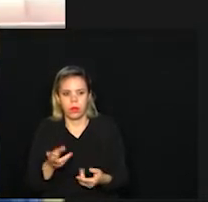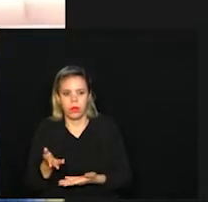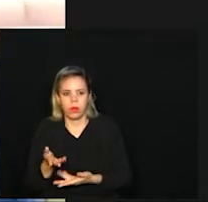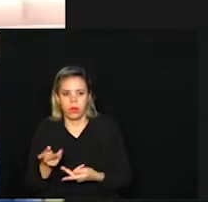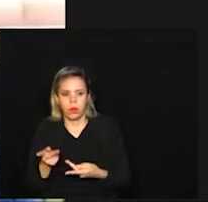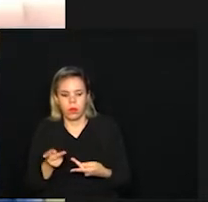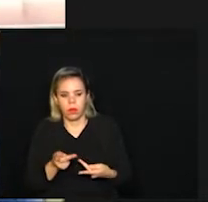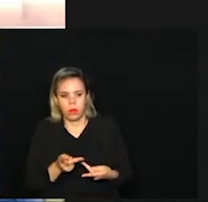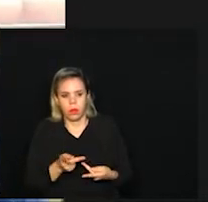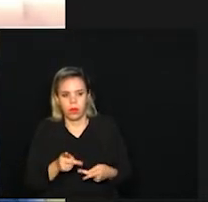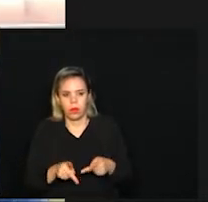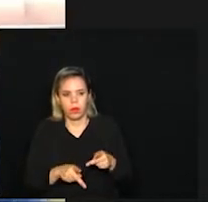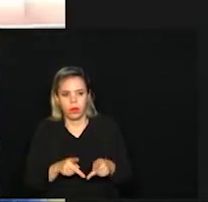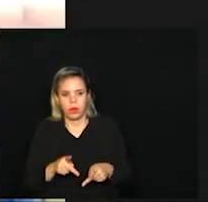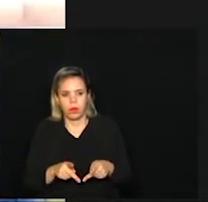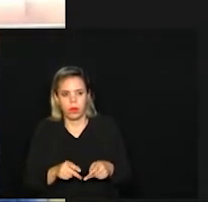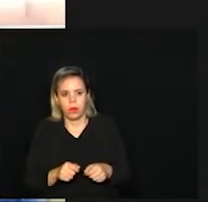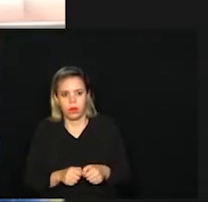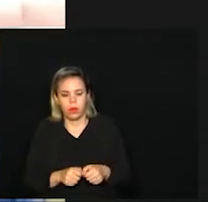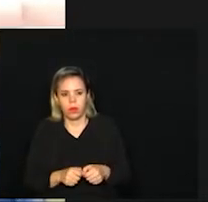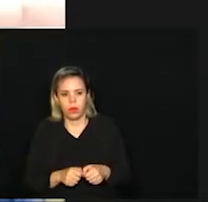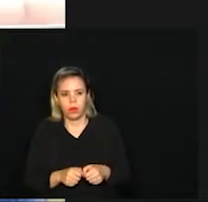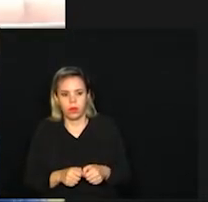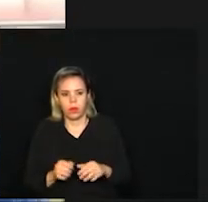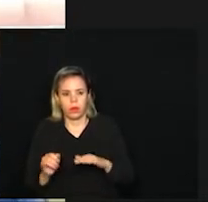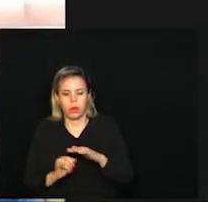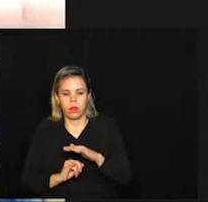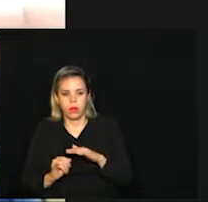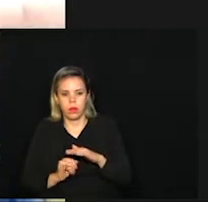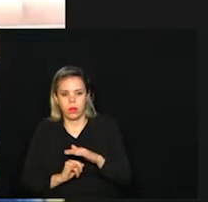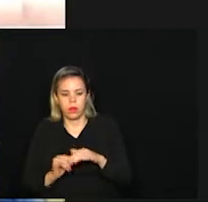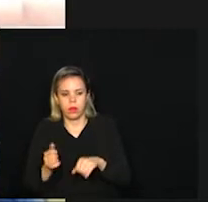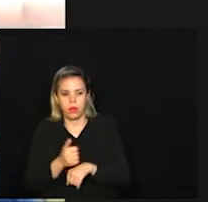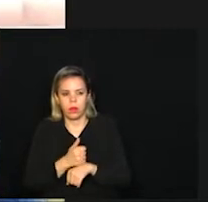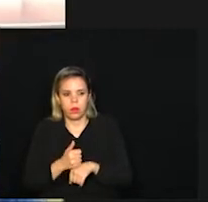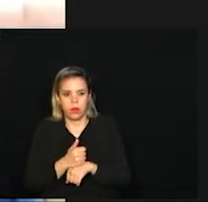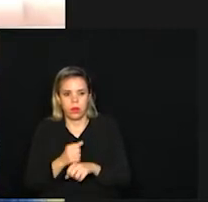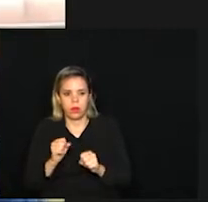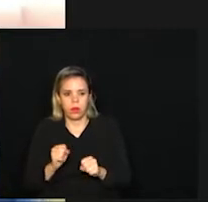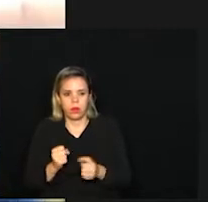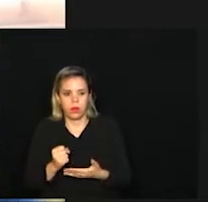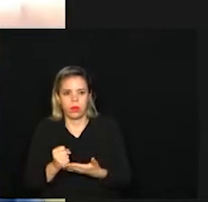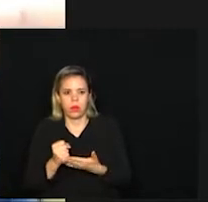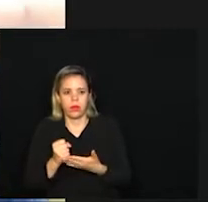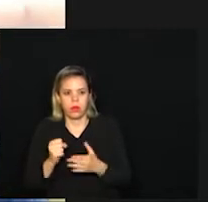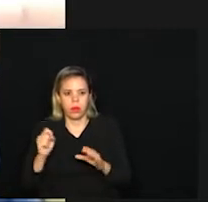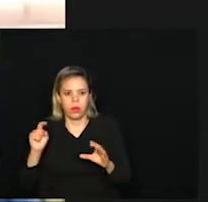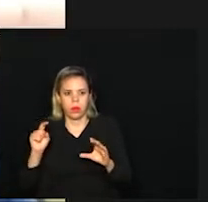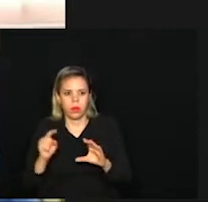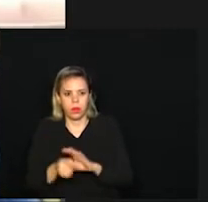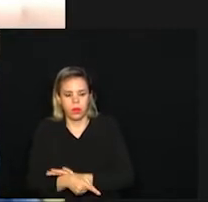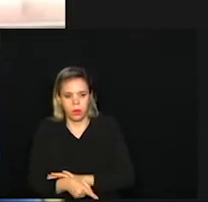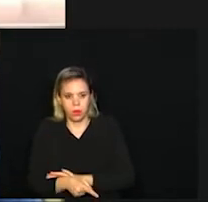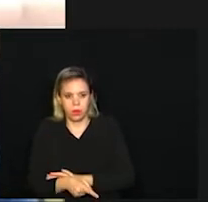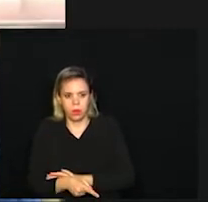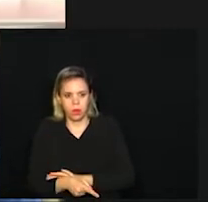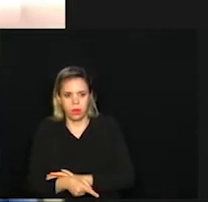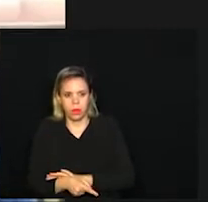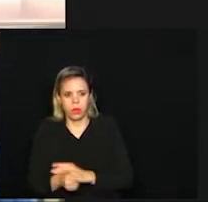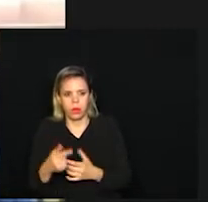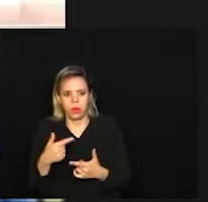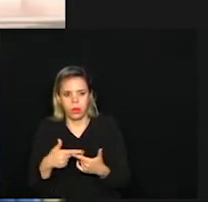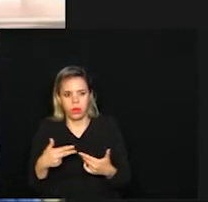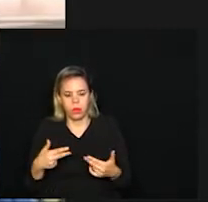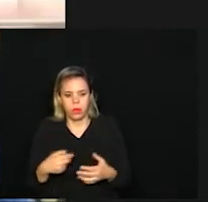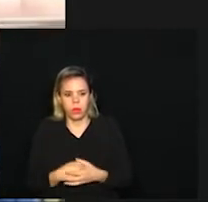convidando alguém de uma entidade um especialista que possa nos ajudar aprofundar estas